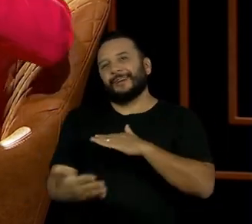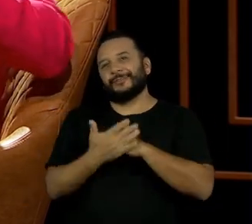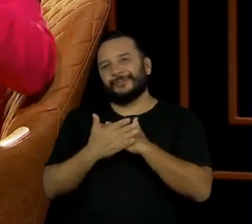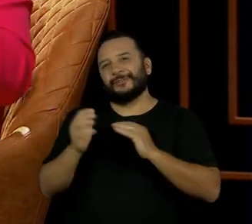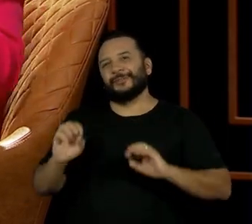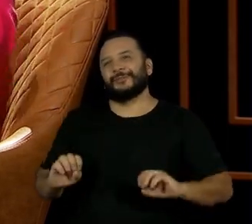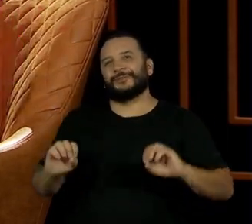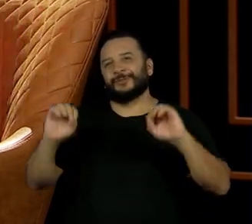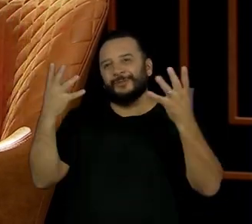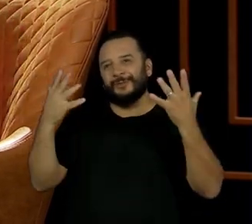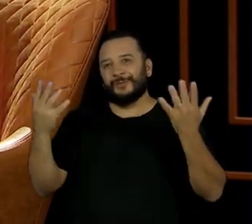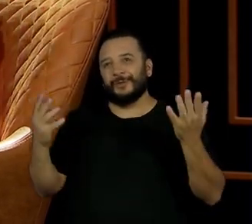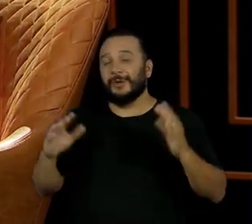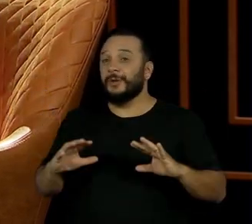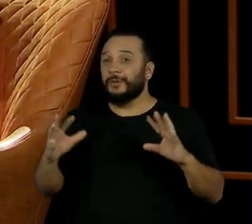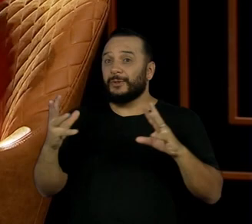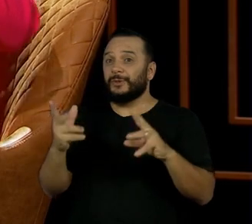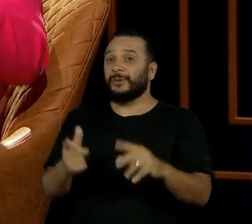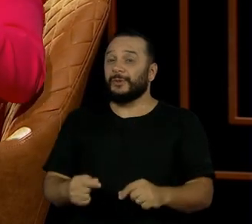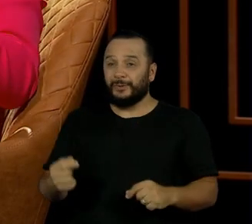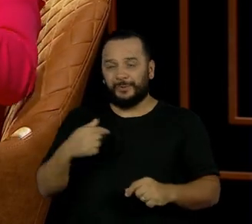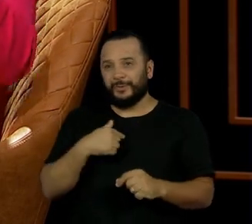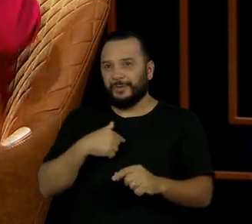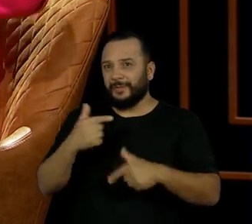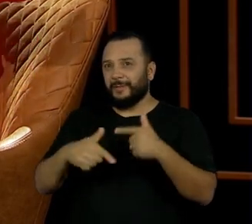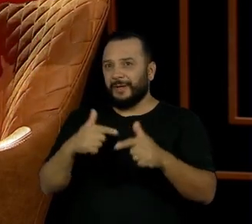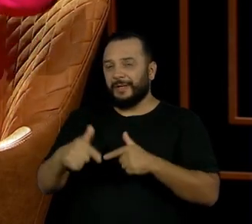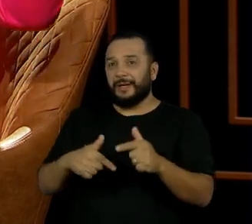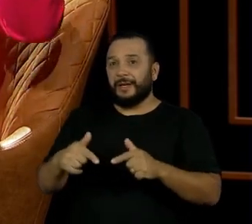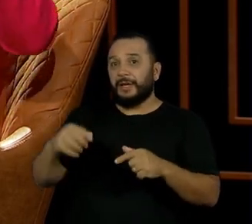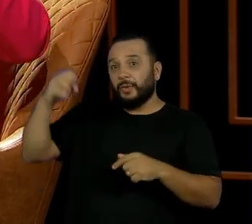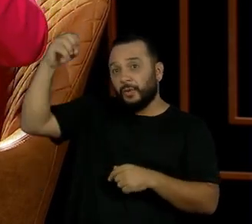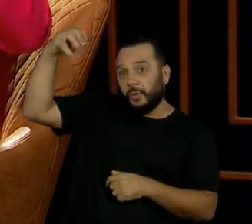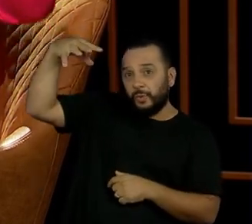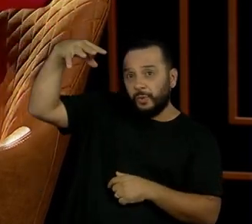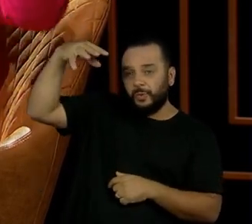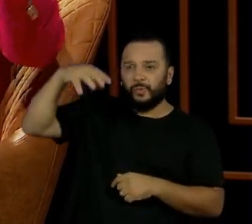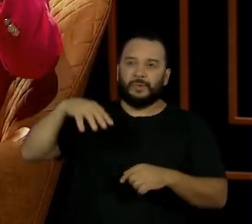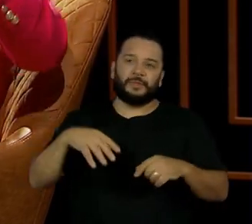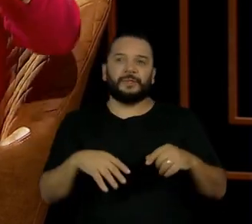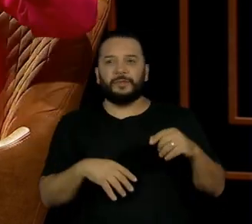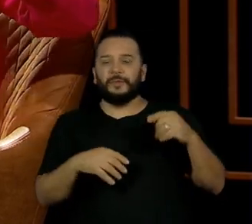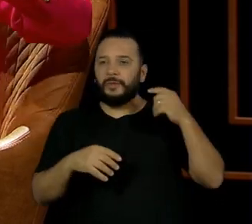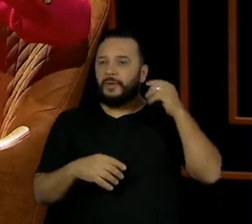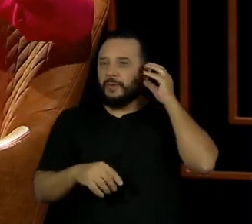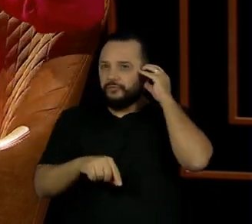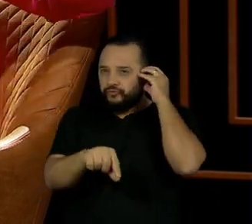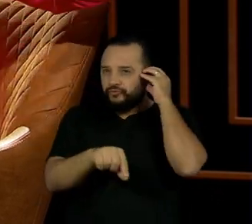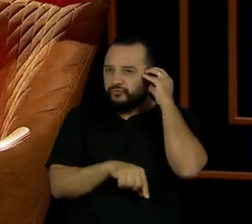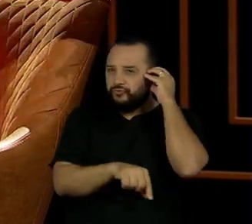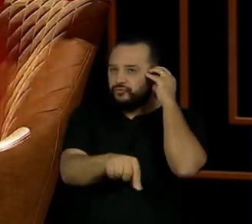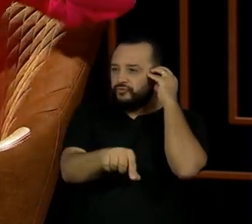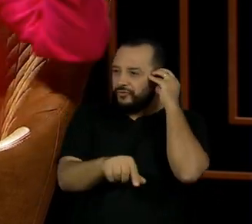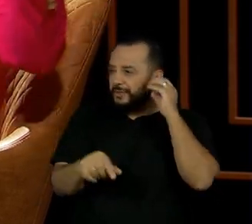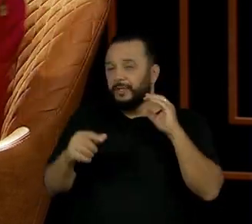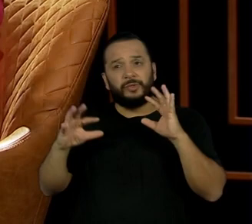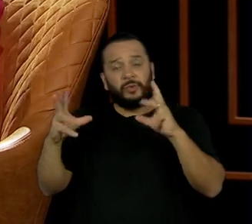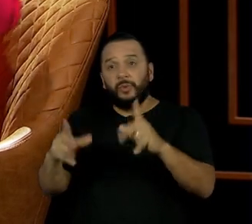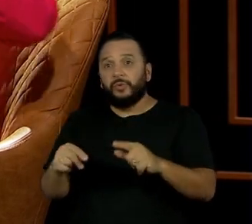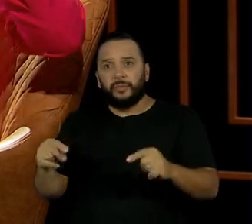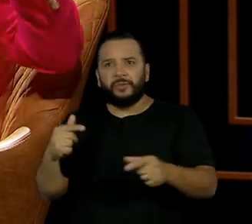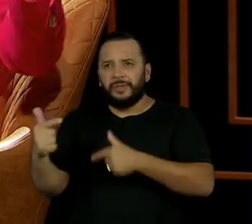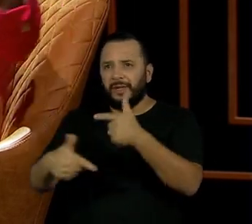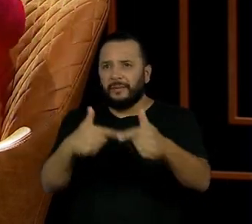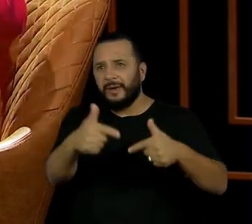aí todo mundo fazendo a sua parte o técnico de som o técnico de luz o cara do cenário os holds os produtores tá tudo